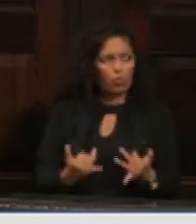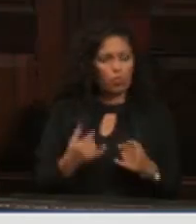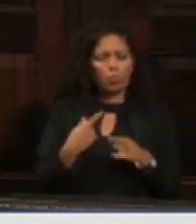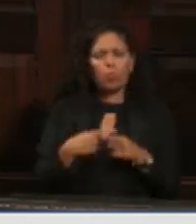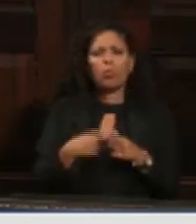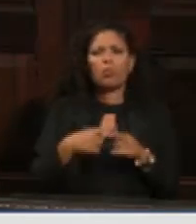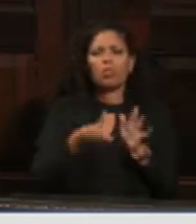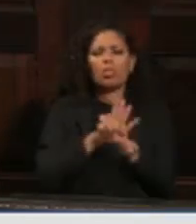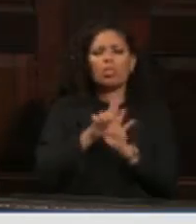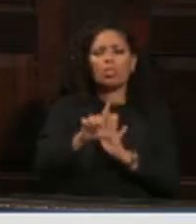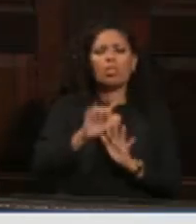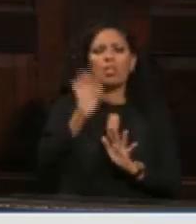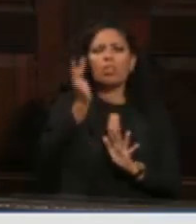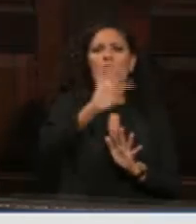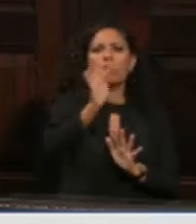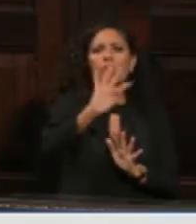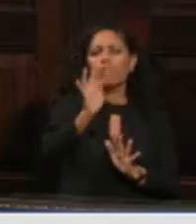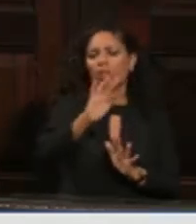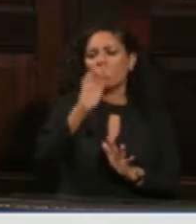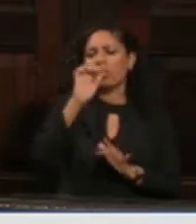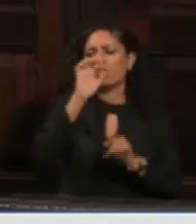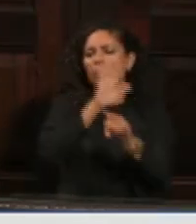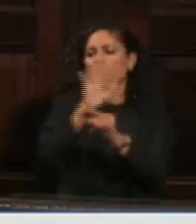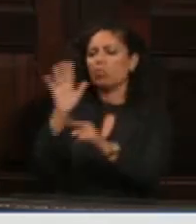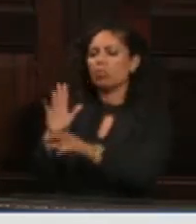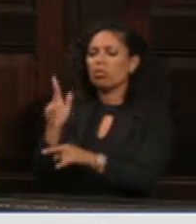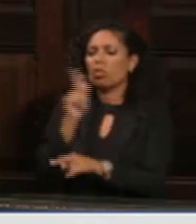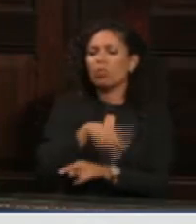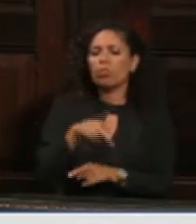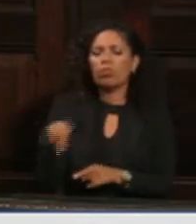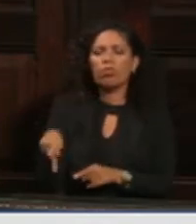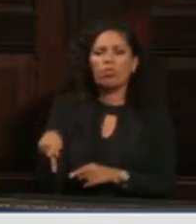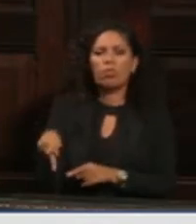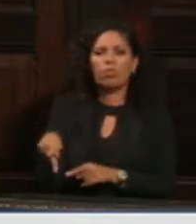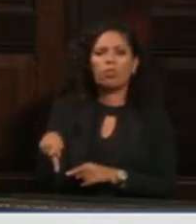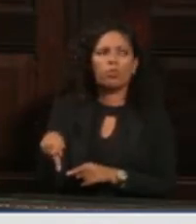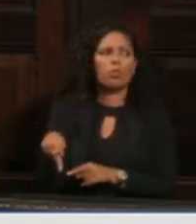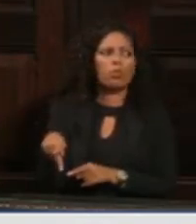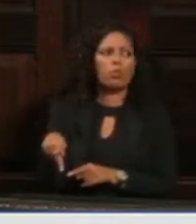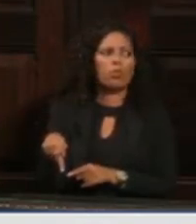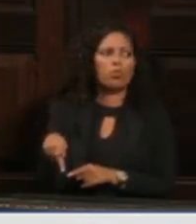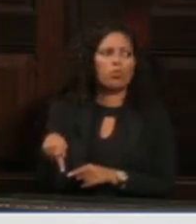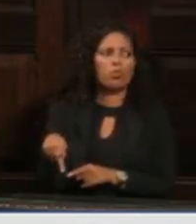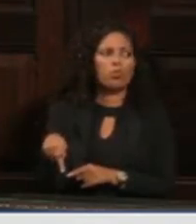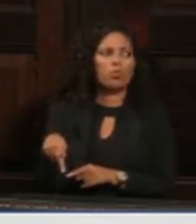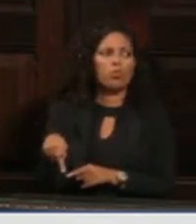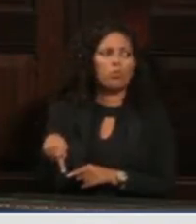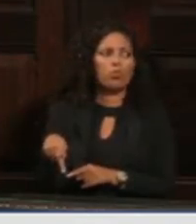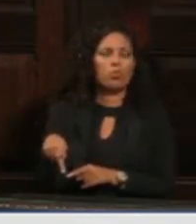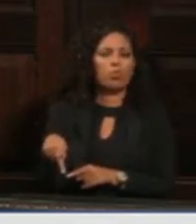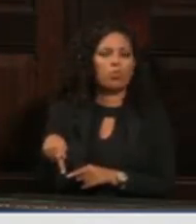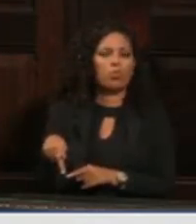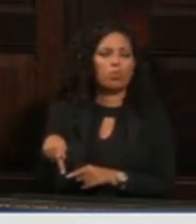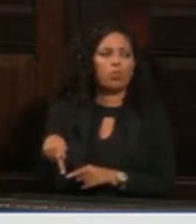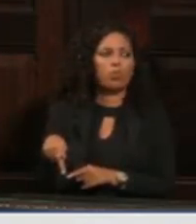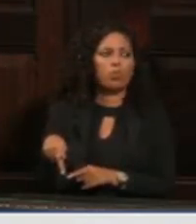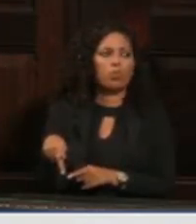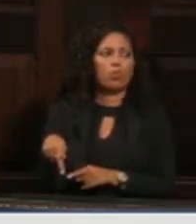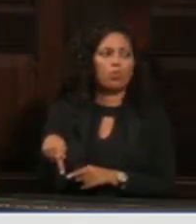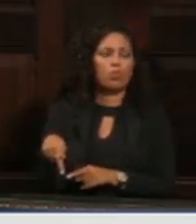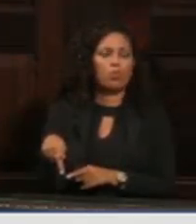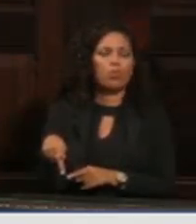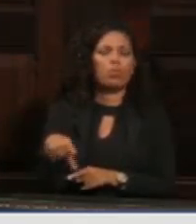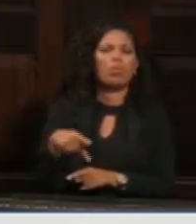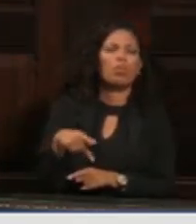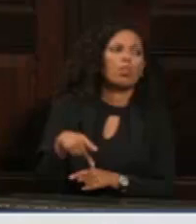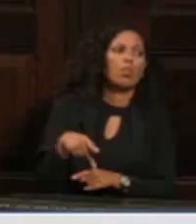voltadas para a valorização dos profissionais da educação seguem sendo olimpicamente descumpridas no Brasil. Por exemplo, faço